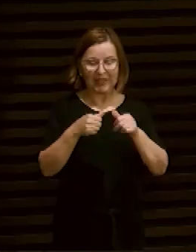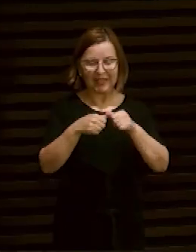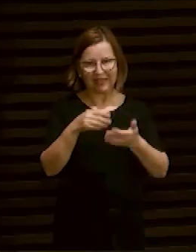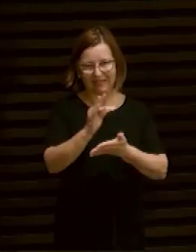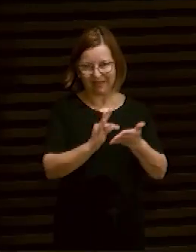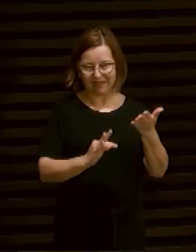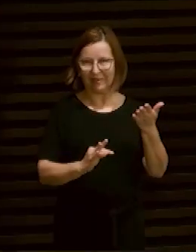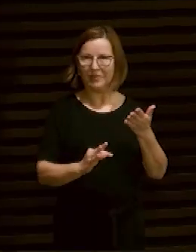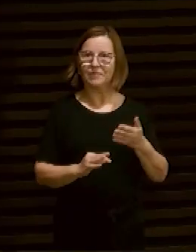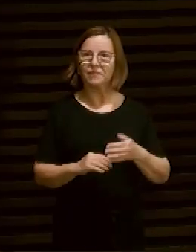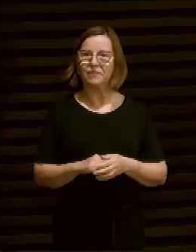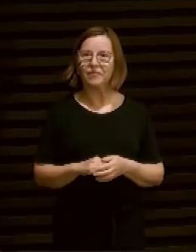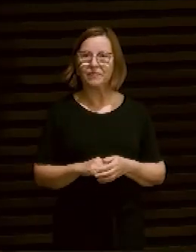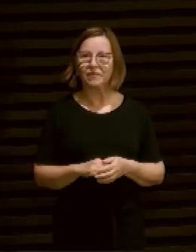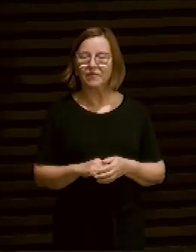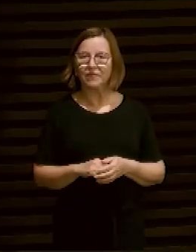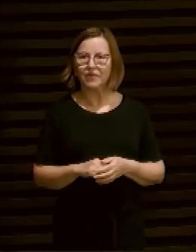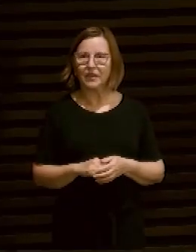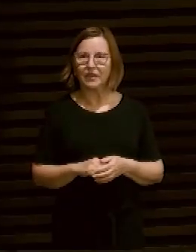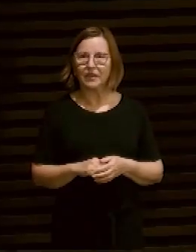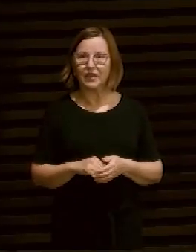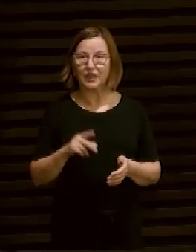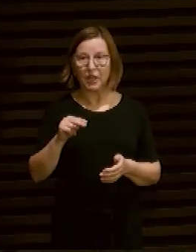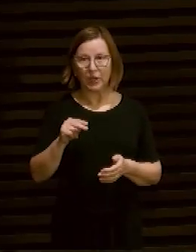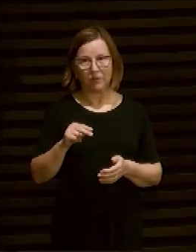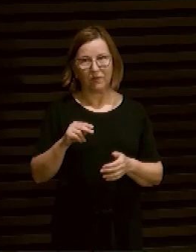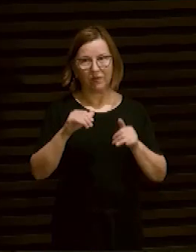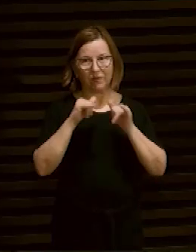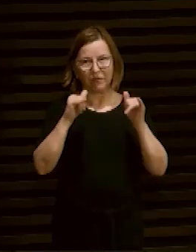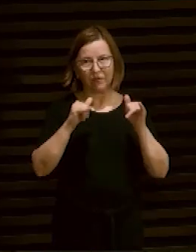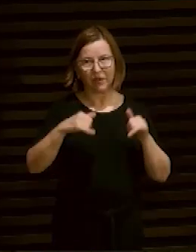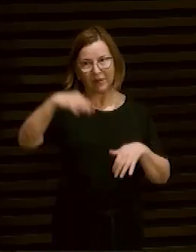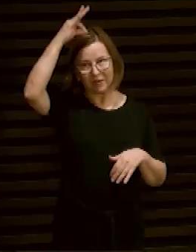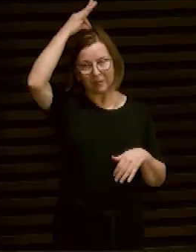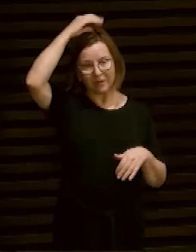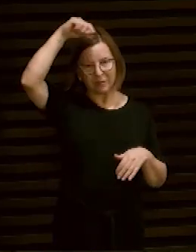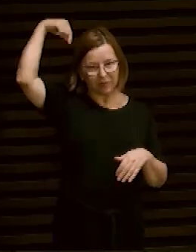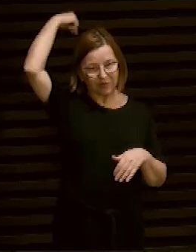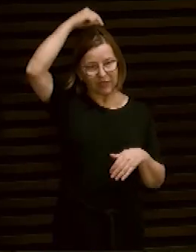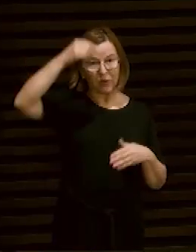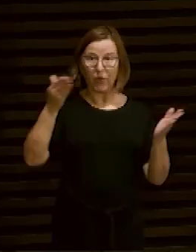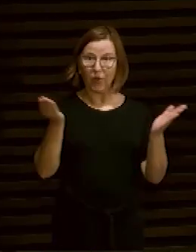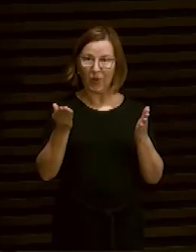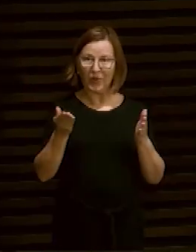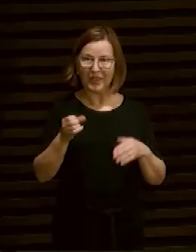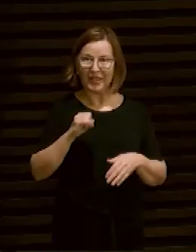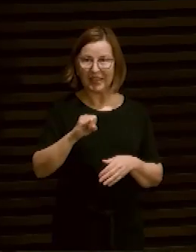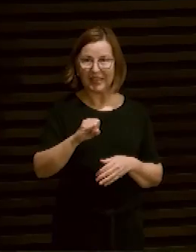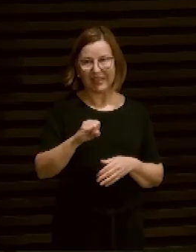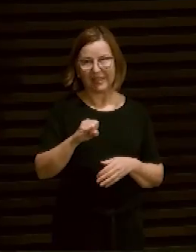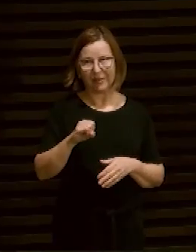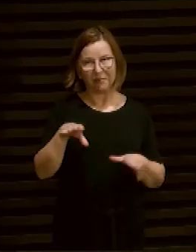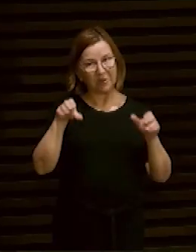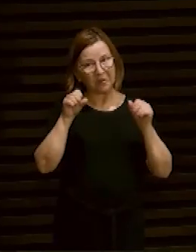texto. Assim, pois, como diz o Espírito Santo, hoje, se ouvirdes a sua